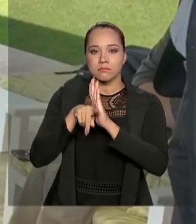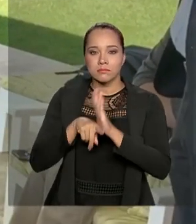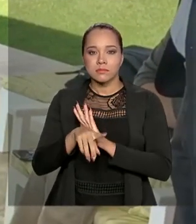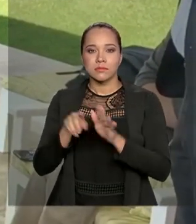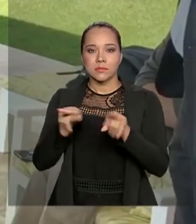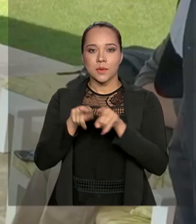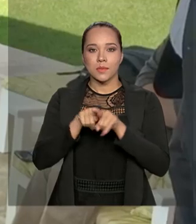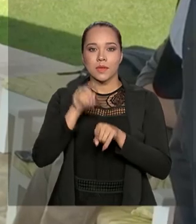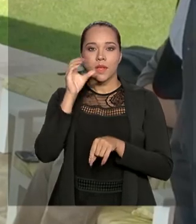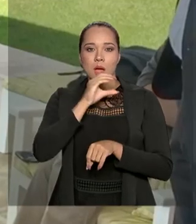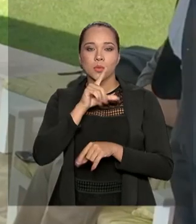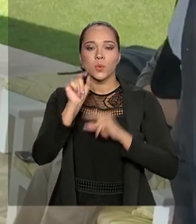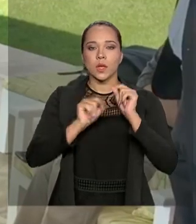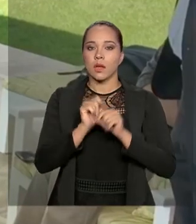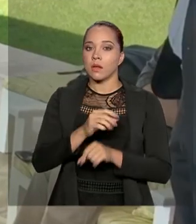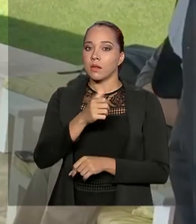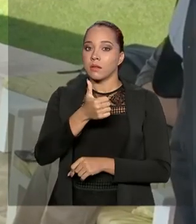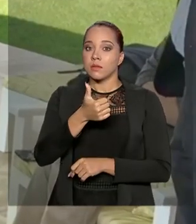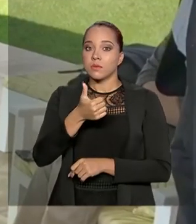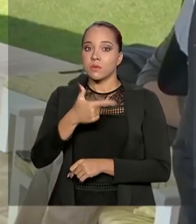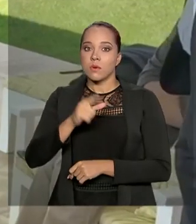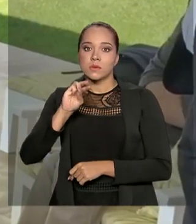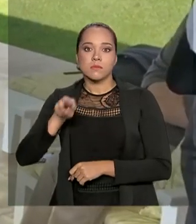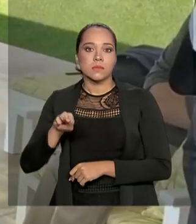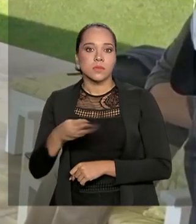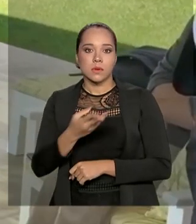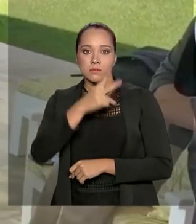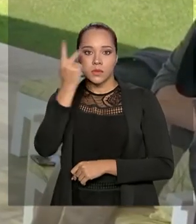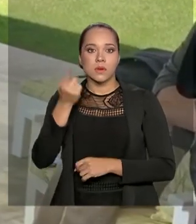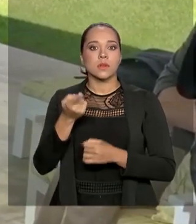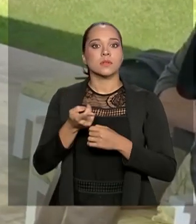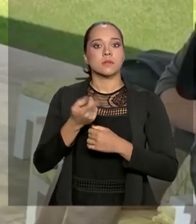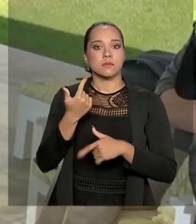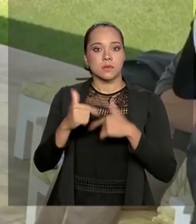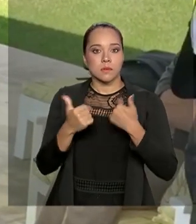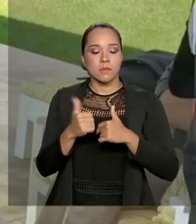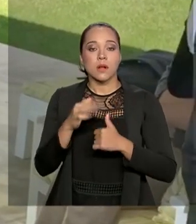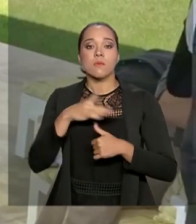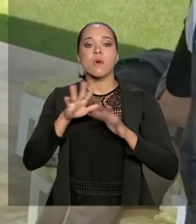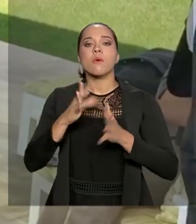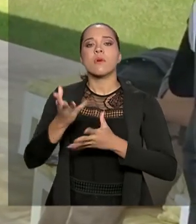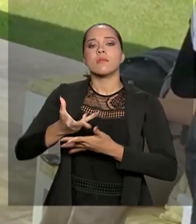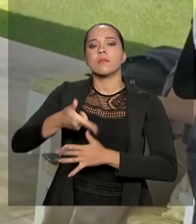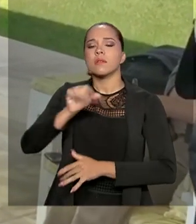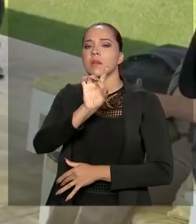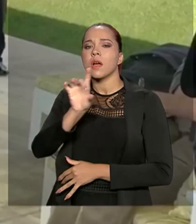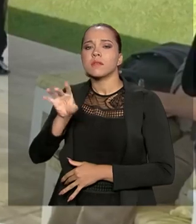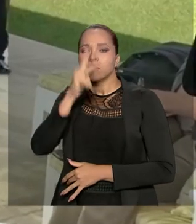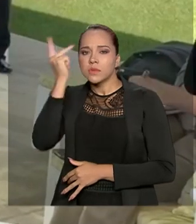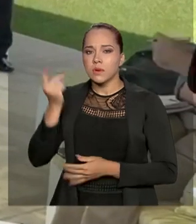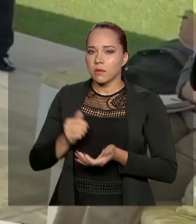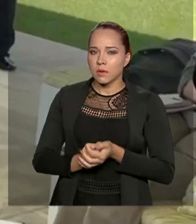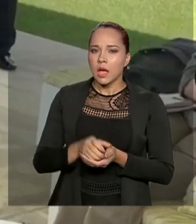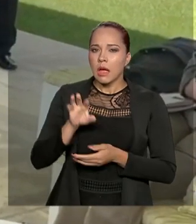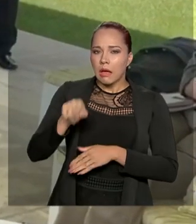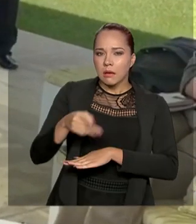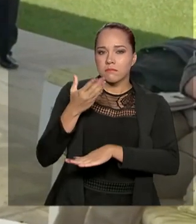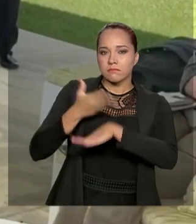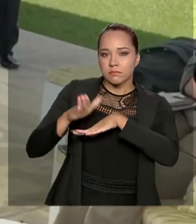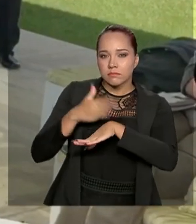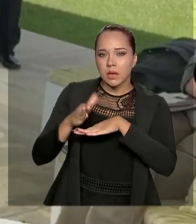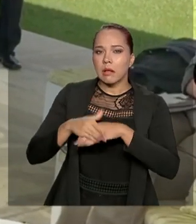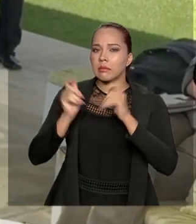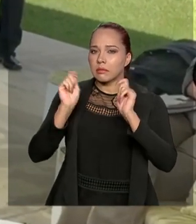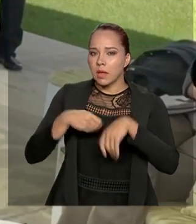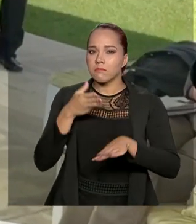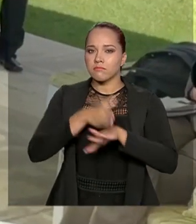nesses 12 milhões de desempregados que estão no momento, a qualificação de cada um. Estão preparados para entrar no mercado